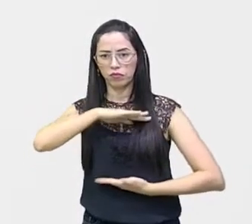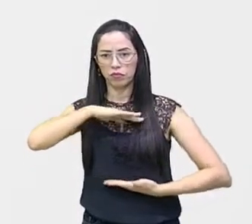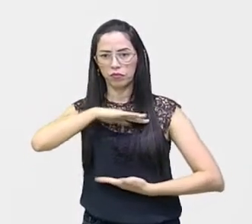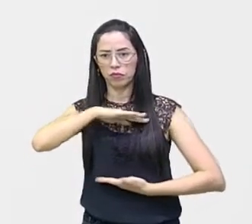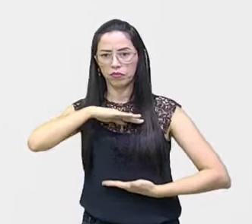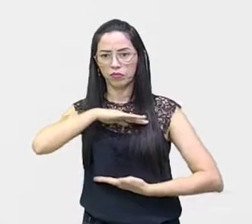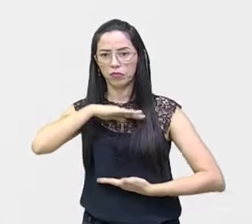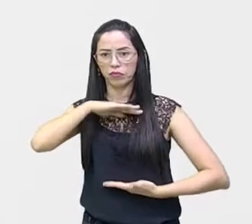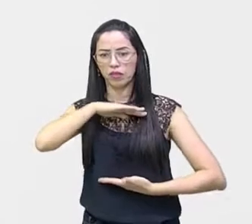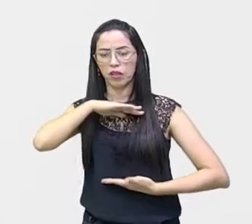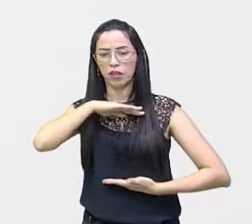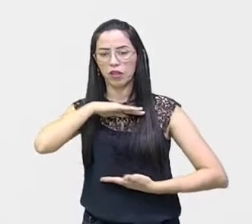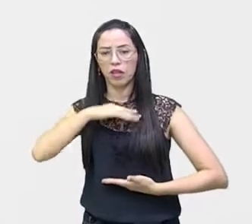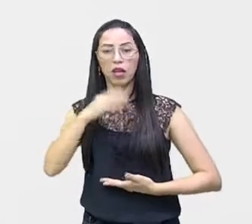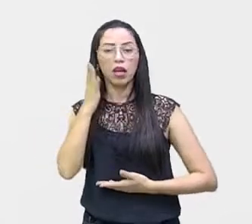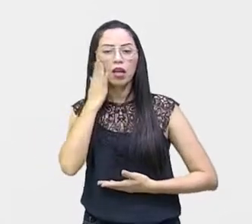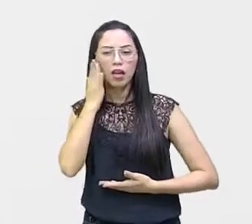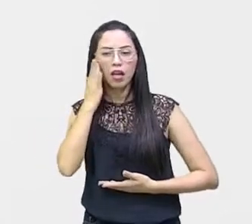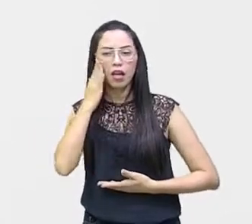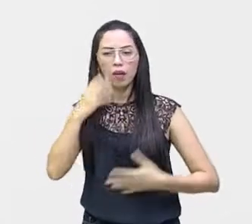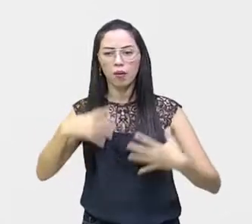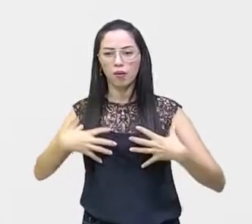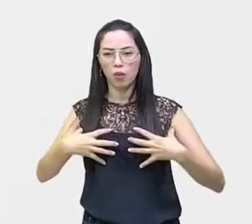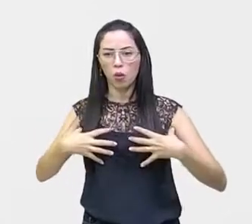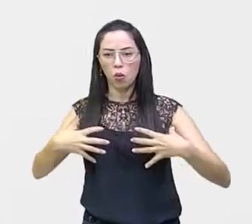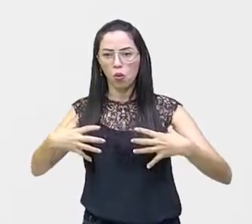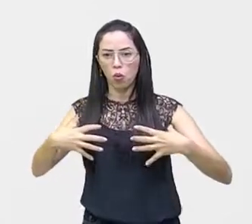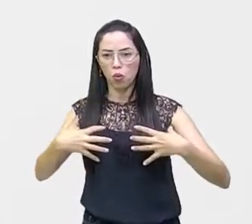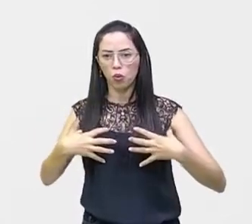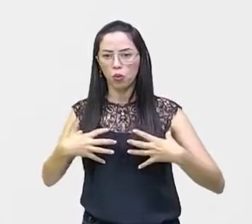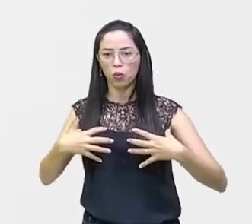entre os dois pulmões.